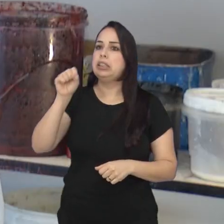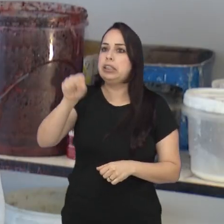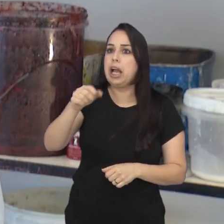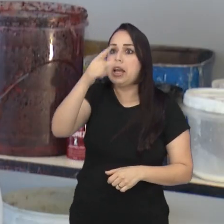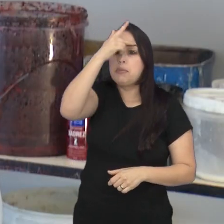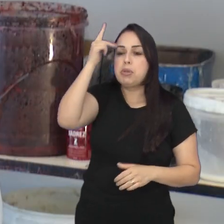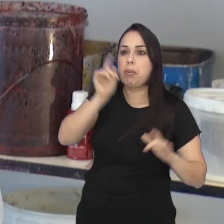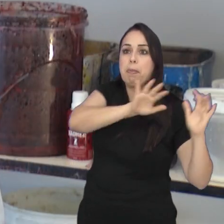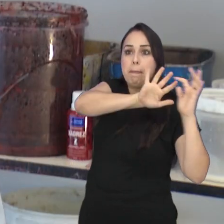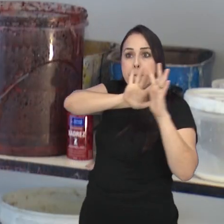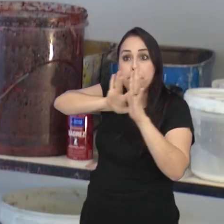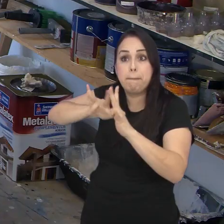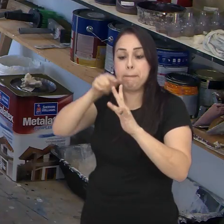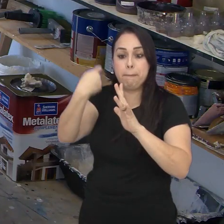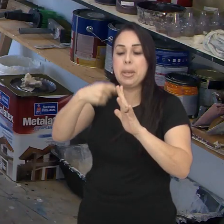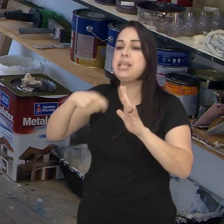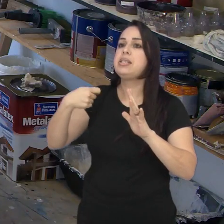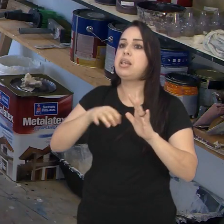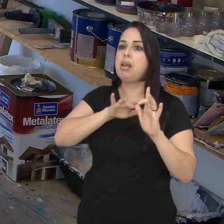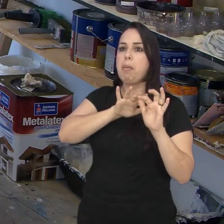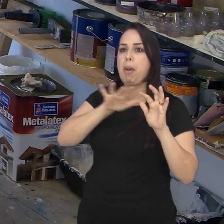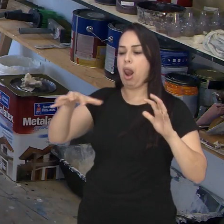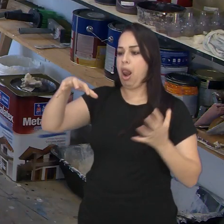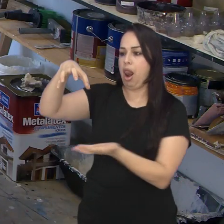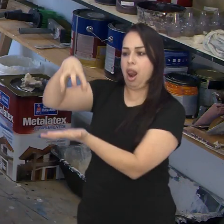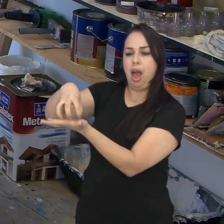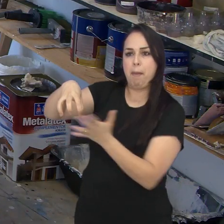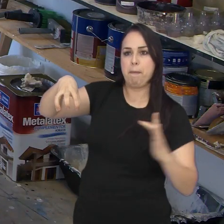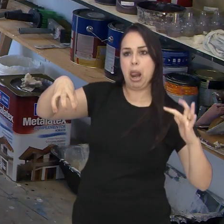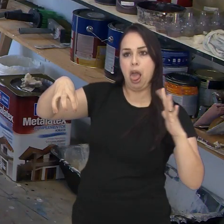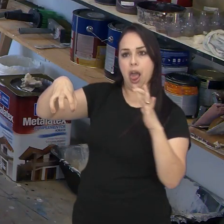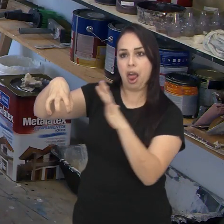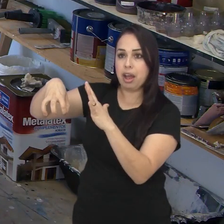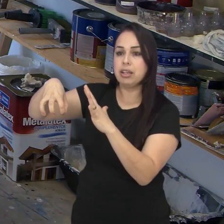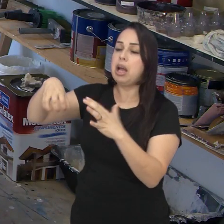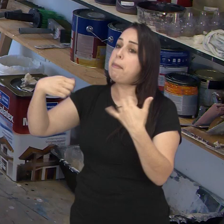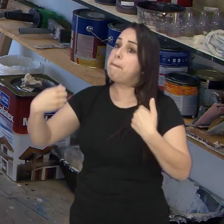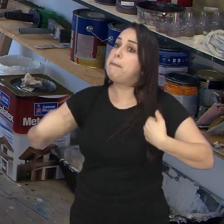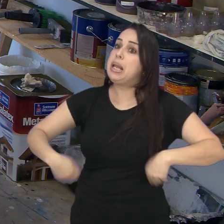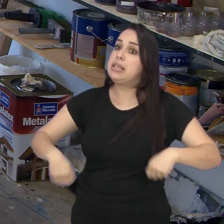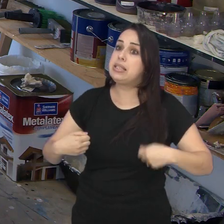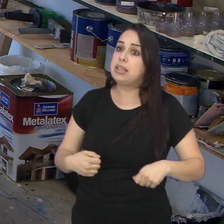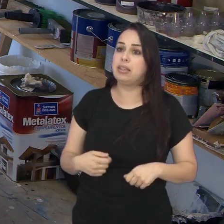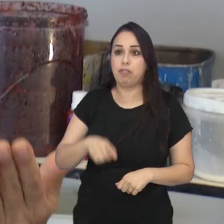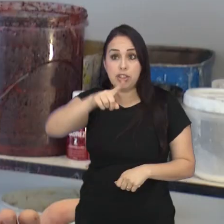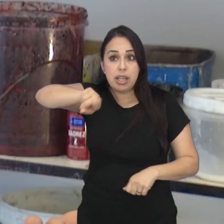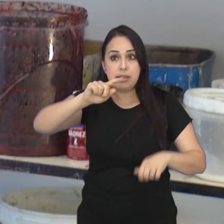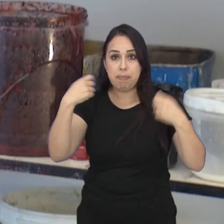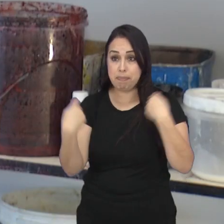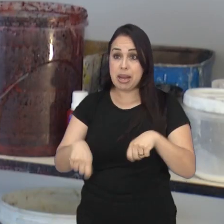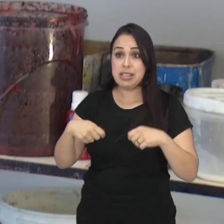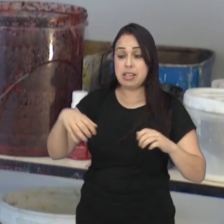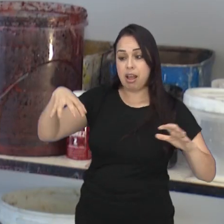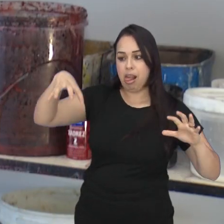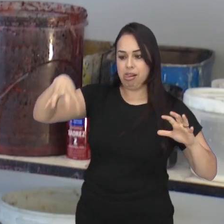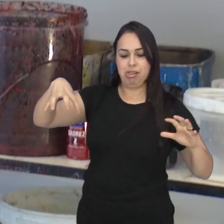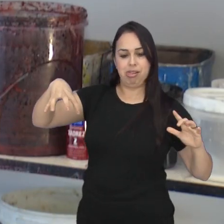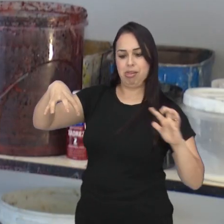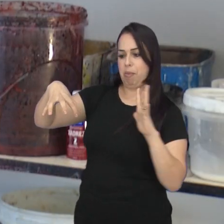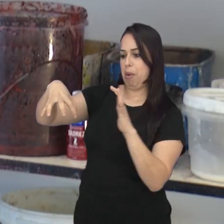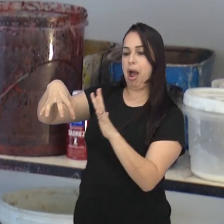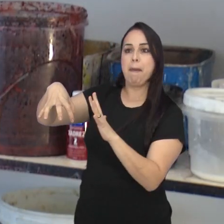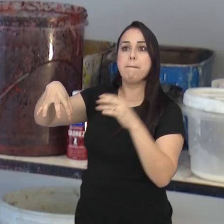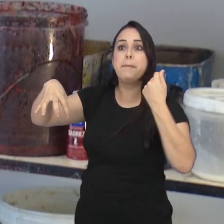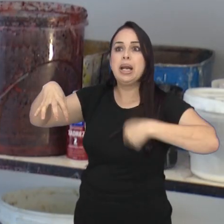pessoas precisam ir, até uma coisa que, né, que até eu falo aqui, vocês devem ir visitar a galeria,